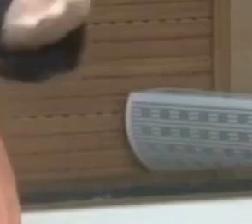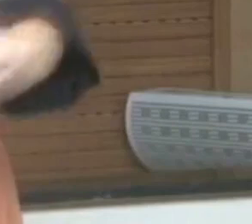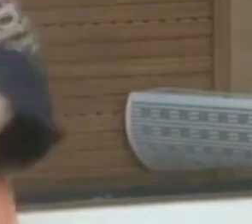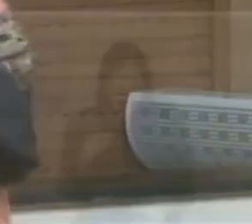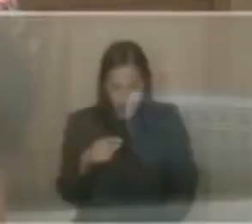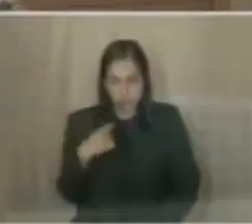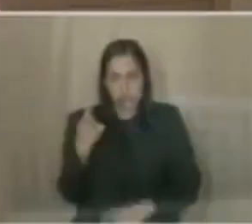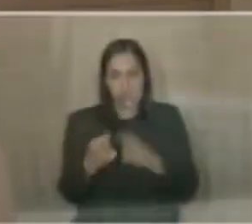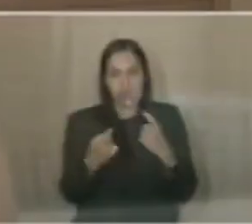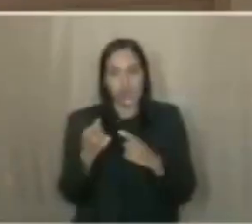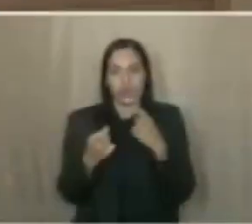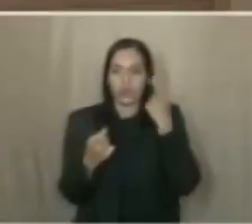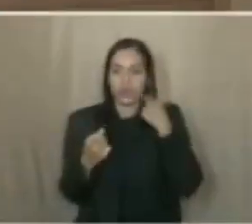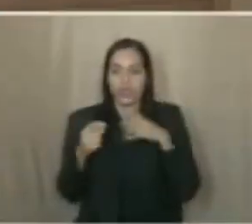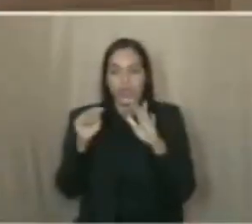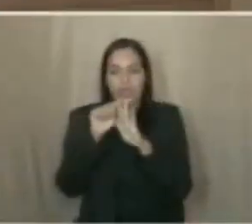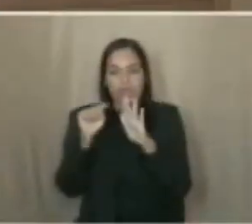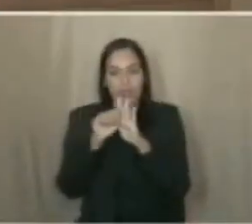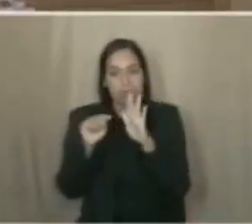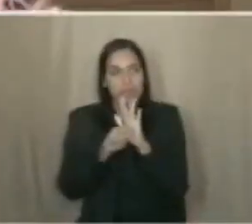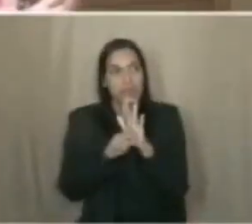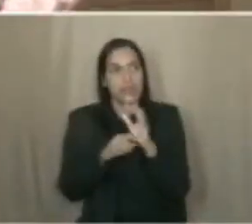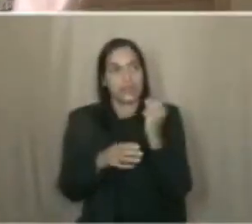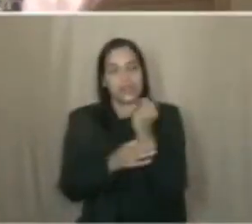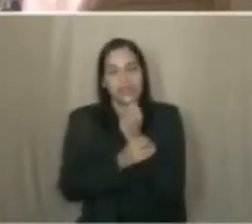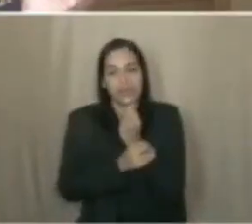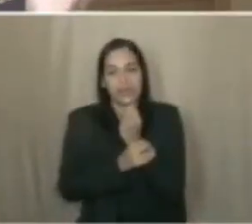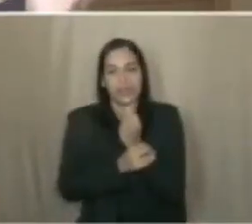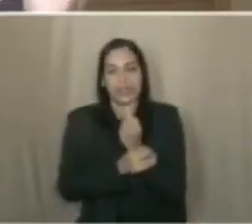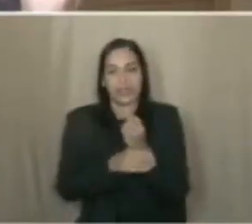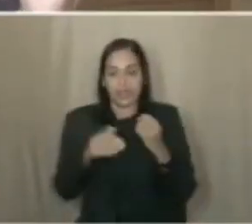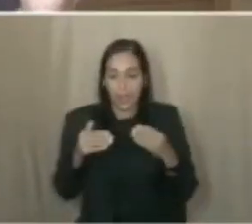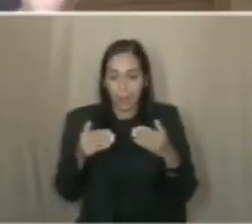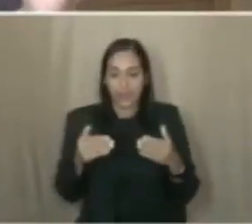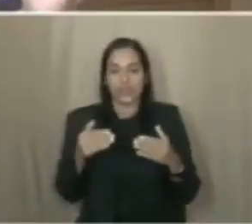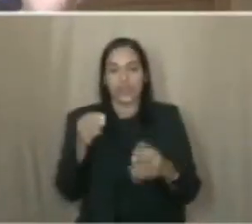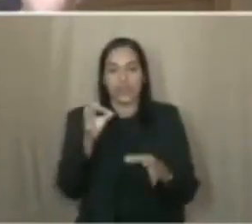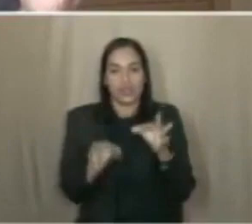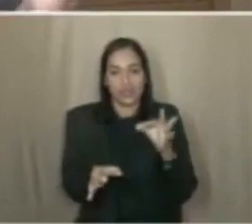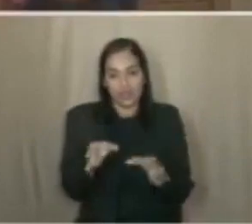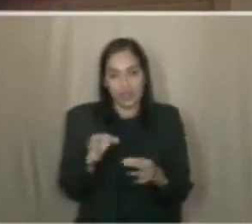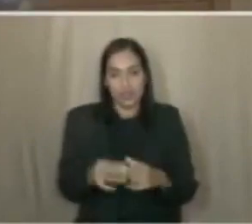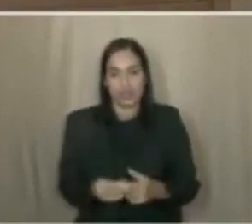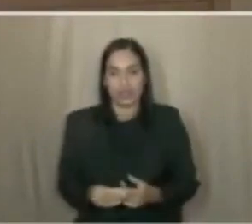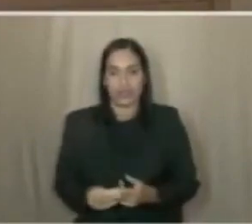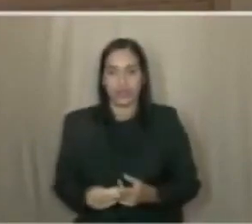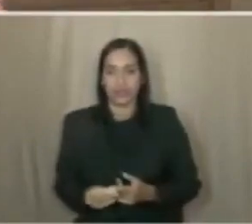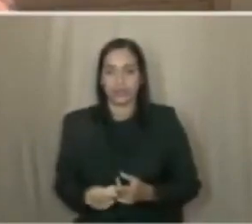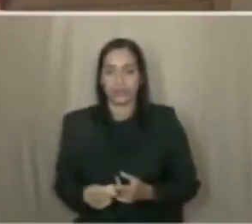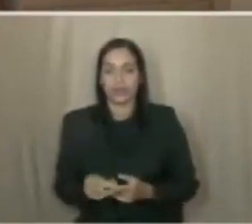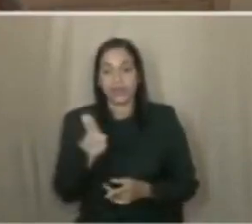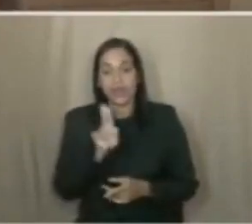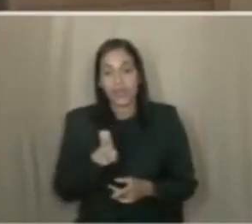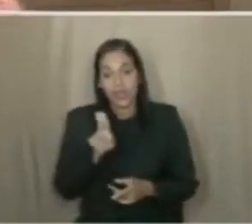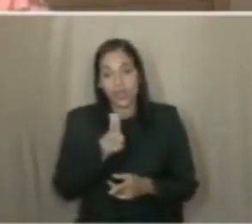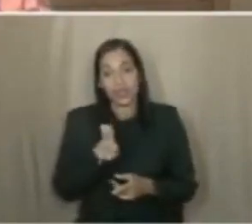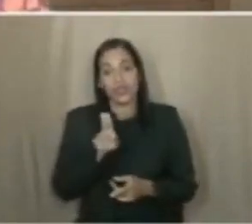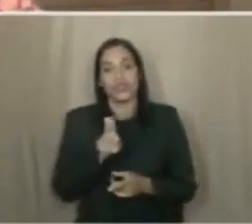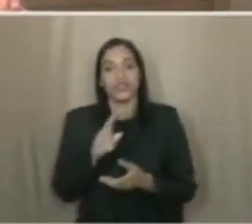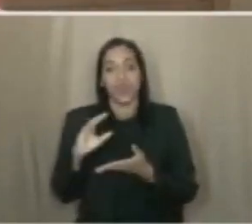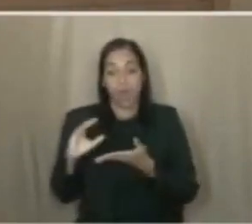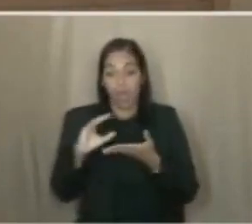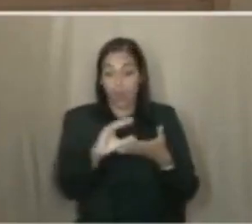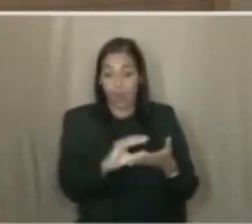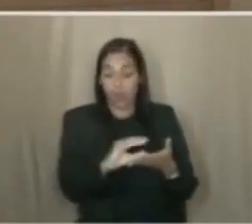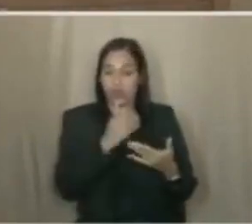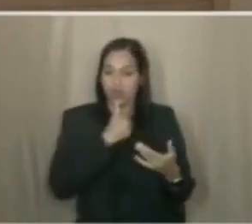plano de segurança junto ao Ministério da Justiça, em usar os recursos que o governo federal